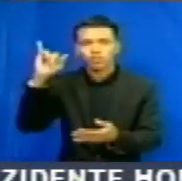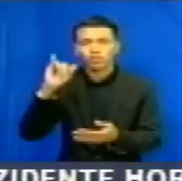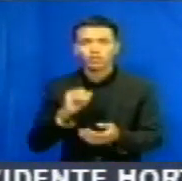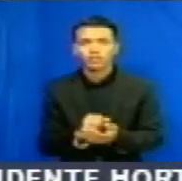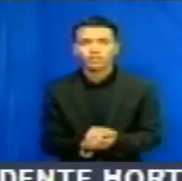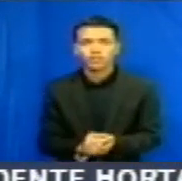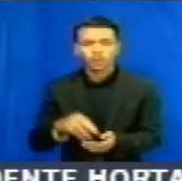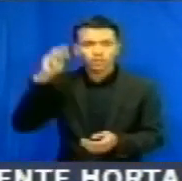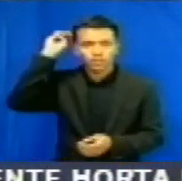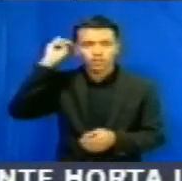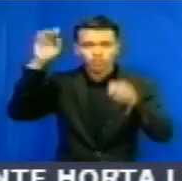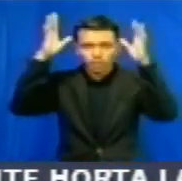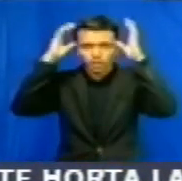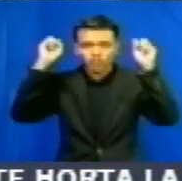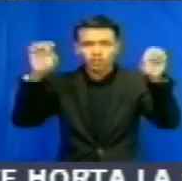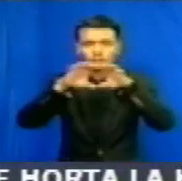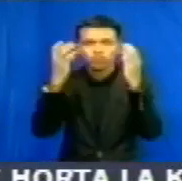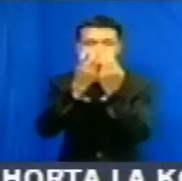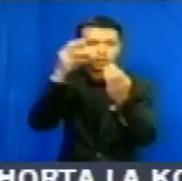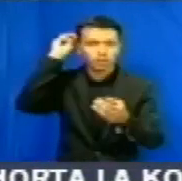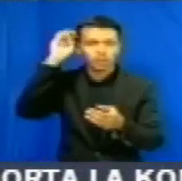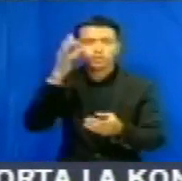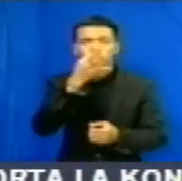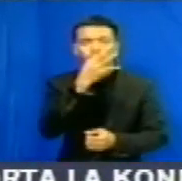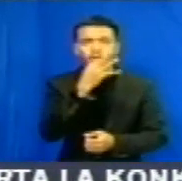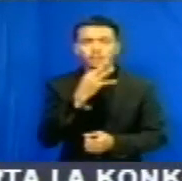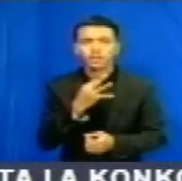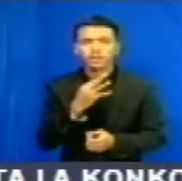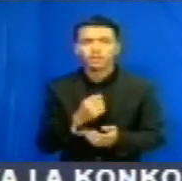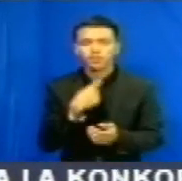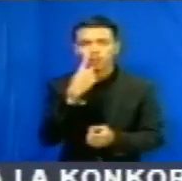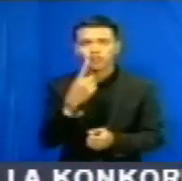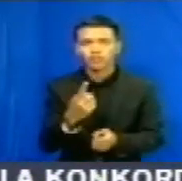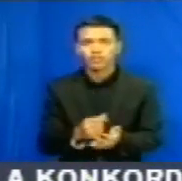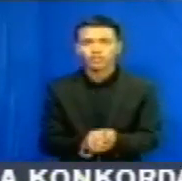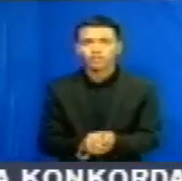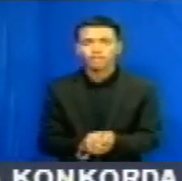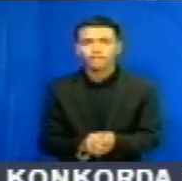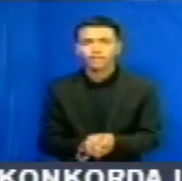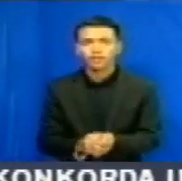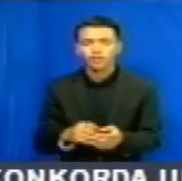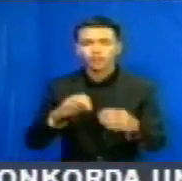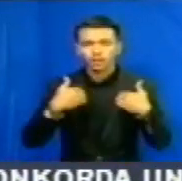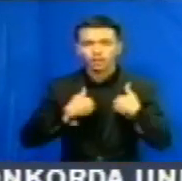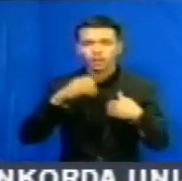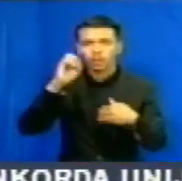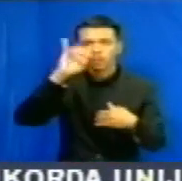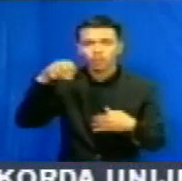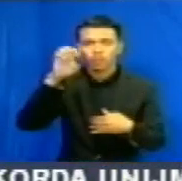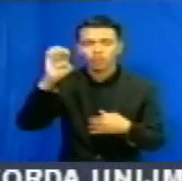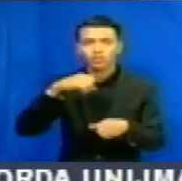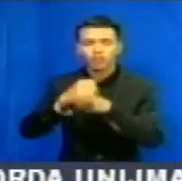Gomes. Ministro Presidência Conselho Ministro Fidelis Leite Magalhães Ateden. Despesa e orçamento geral do Estado